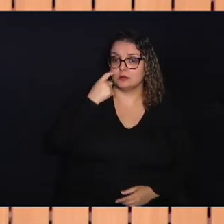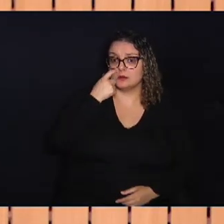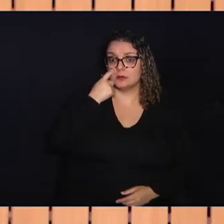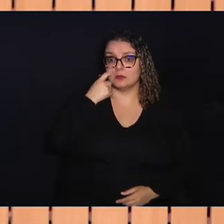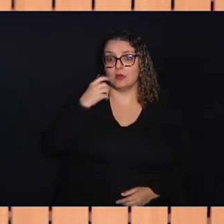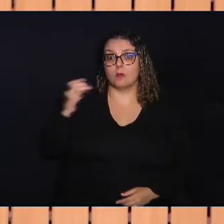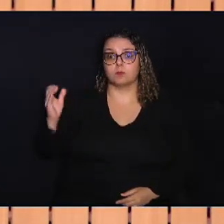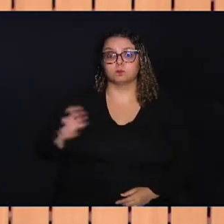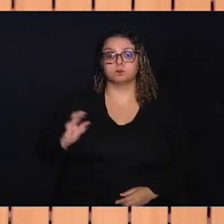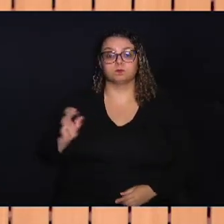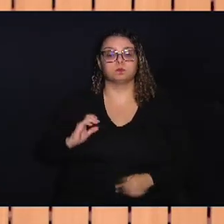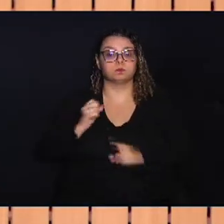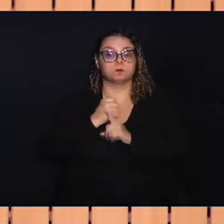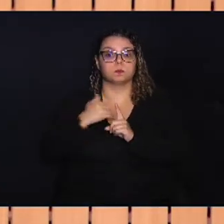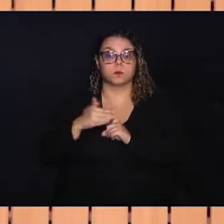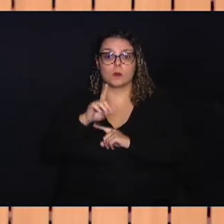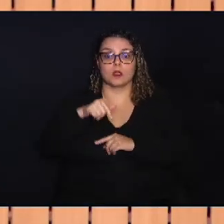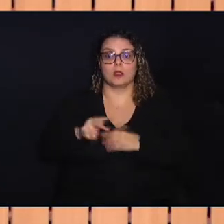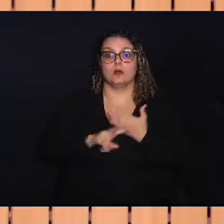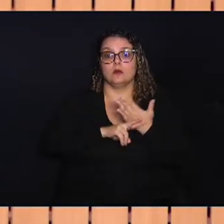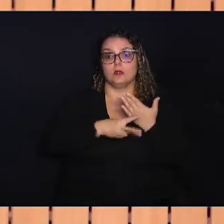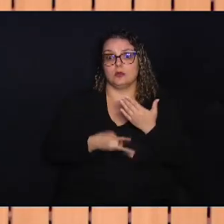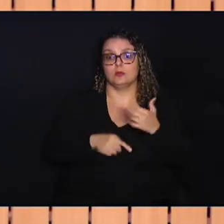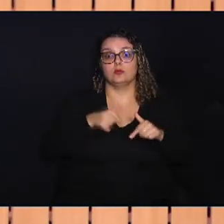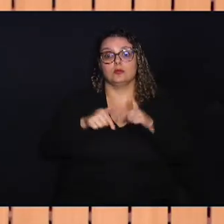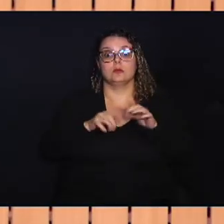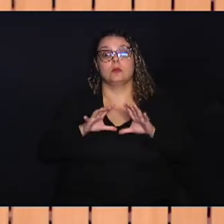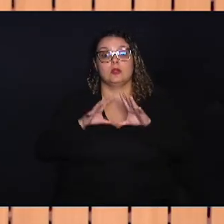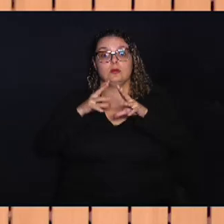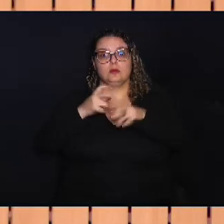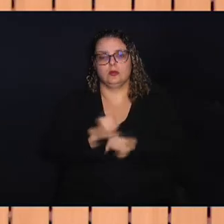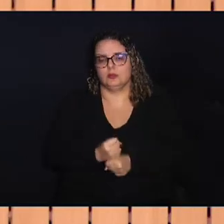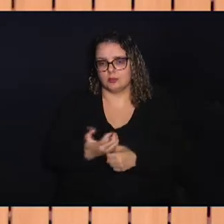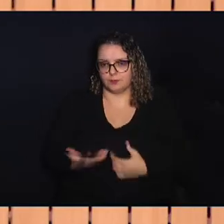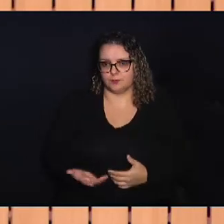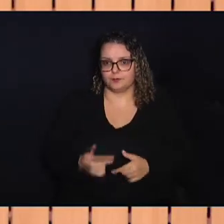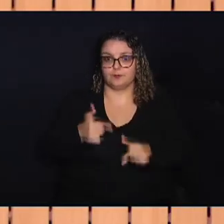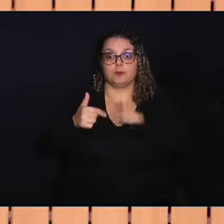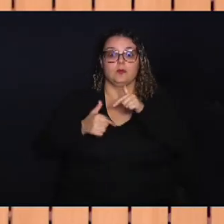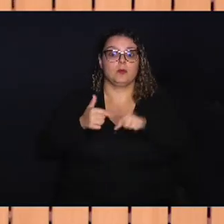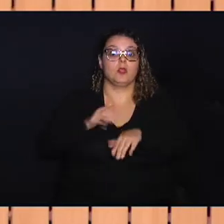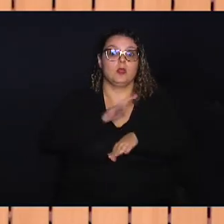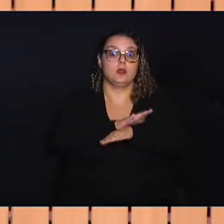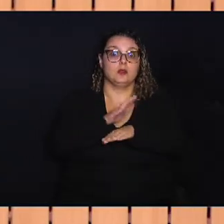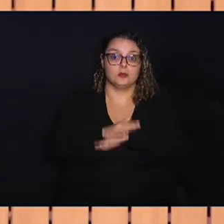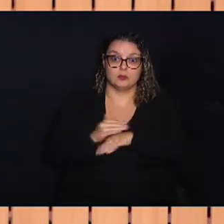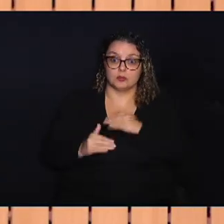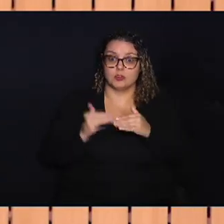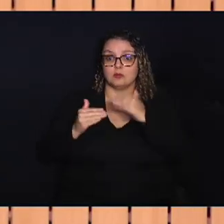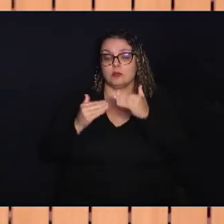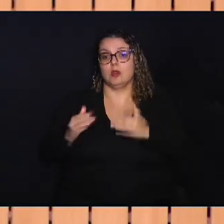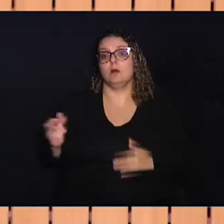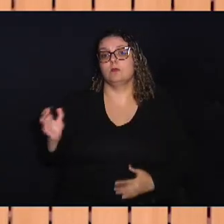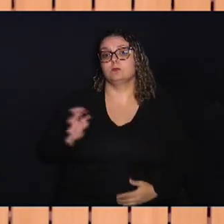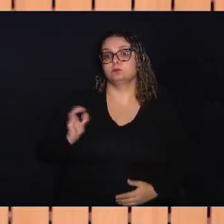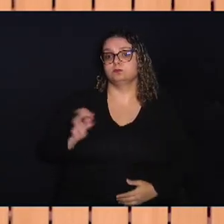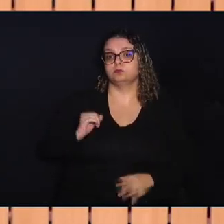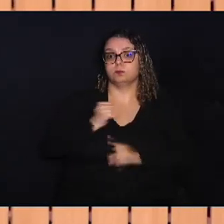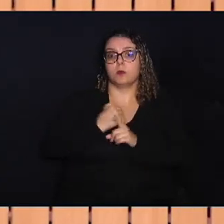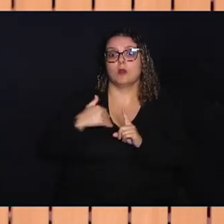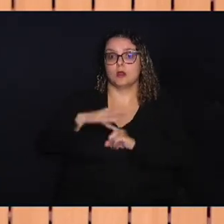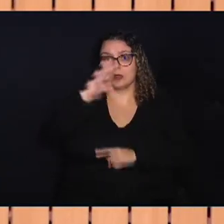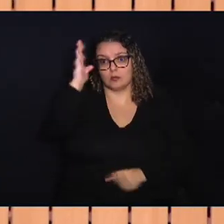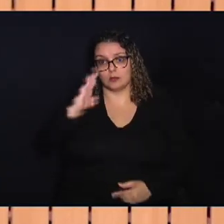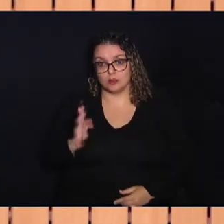riqueza social ela é fruto do trabalho coletivo. Quem trabalha contribui para a formação da riqueza social no Brasil.